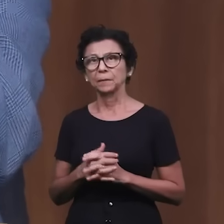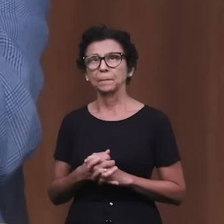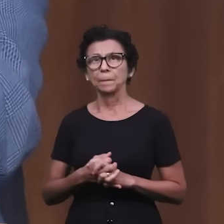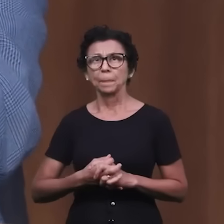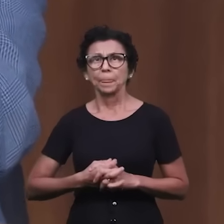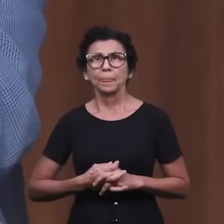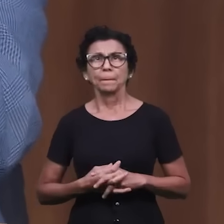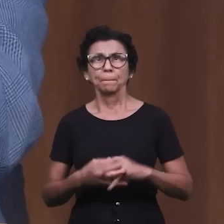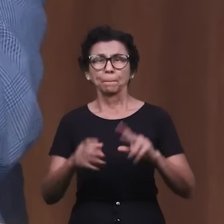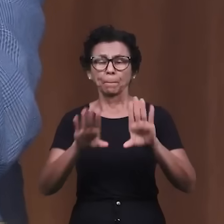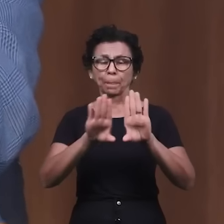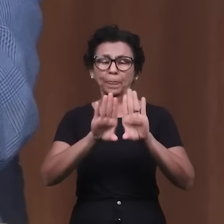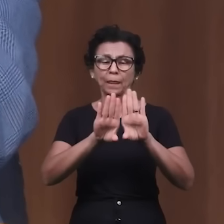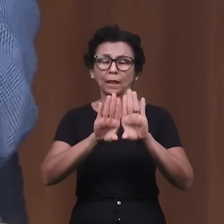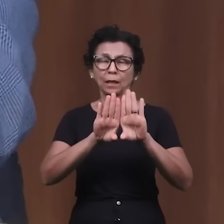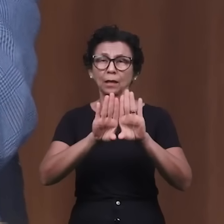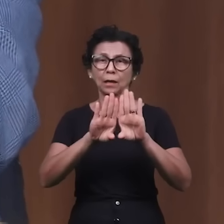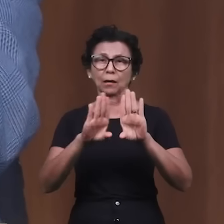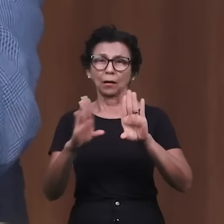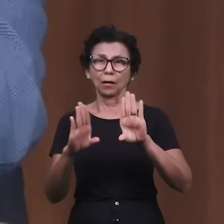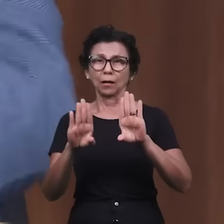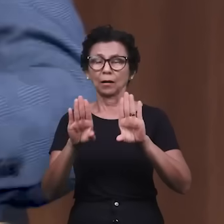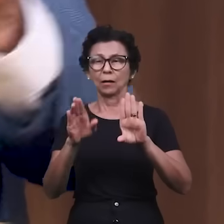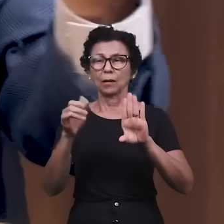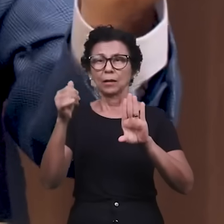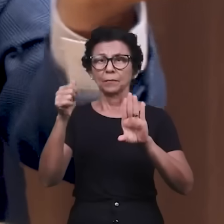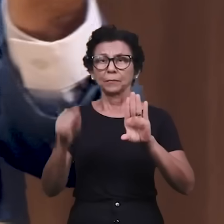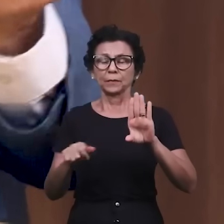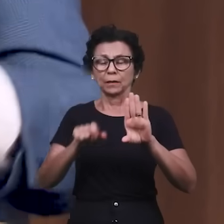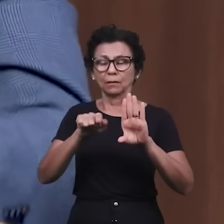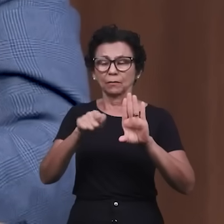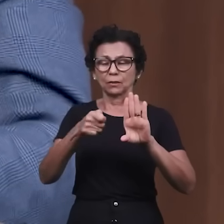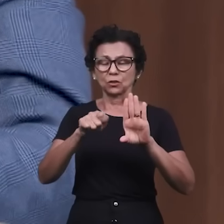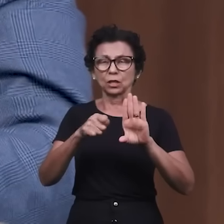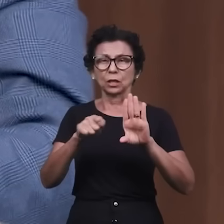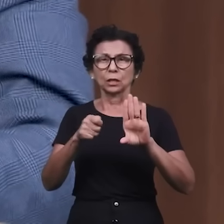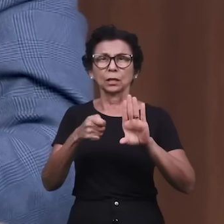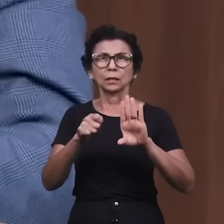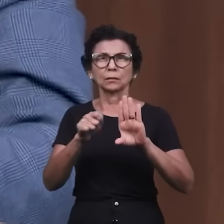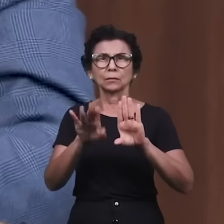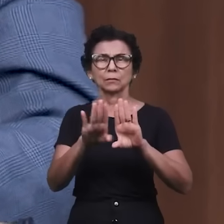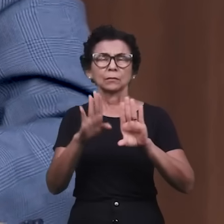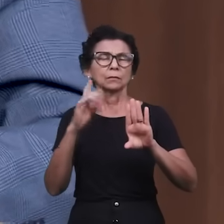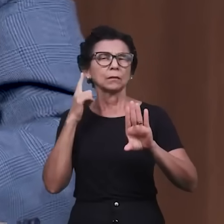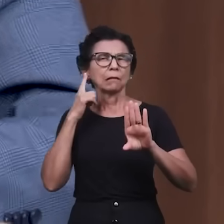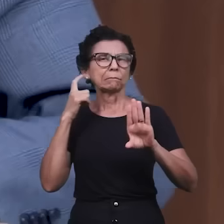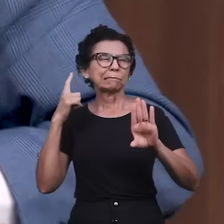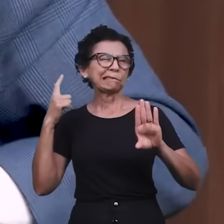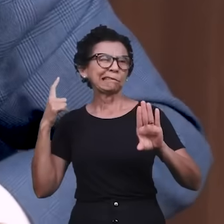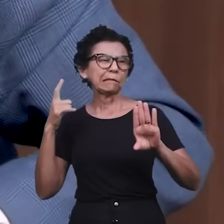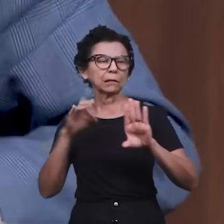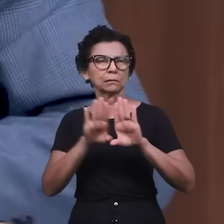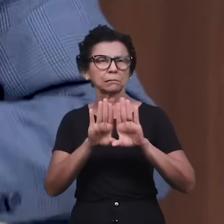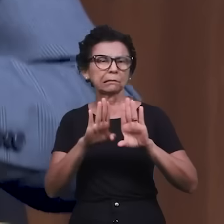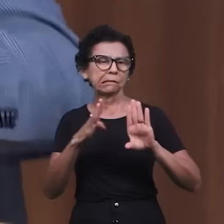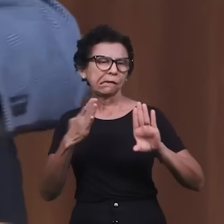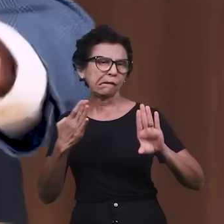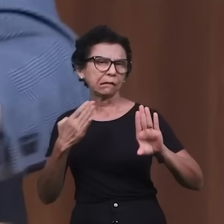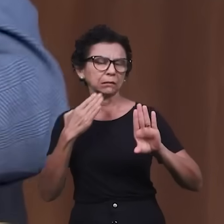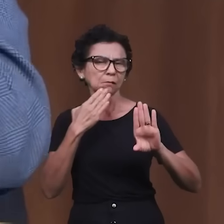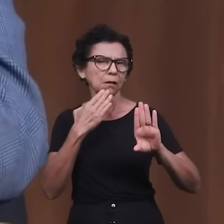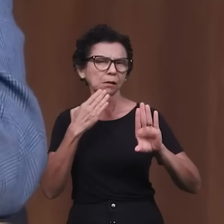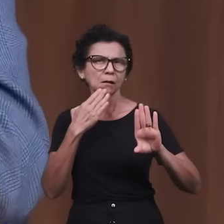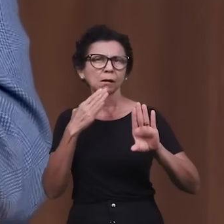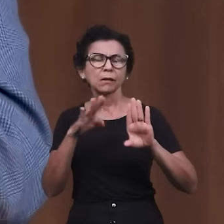estão rangendo. Porque quando a fechadura da porta, por exemplo, lá em casa eu fazia isso. Quando está rangendo muito, o que você vai fazer lá? O que você tem que botar lá